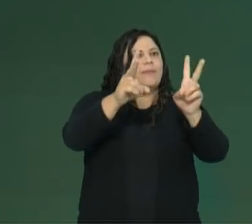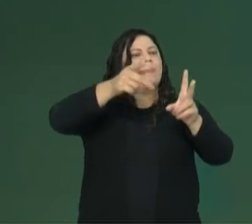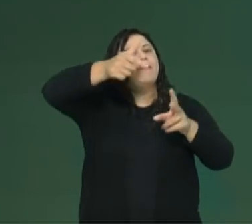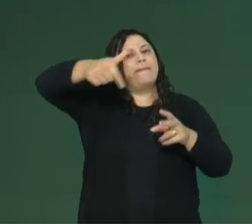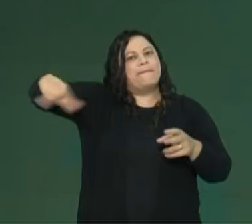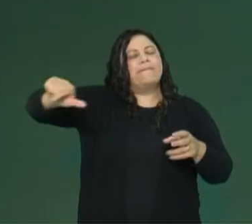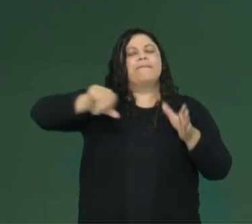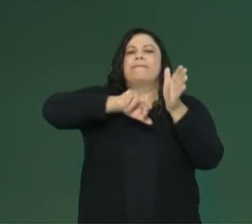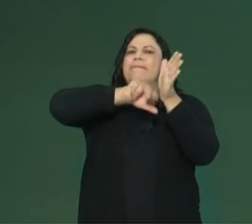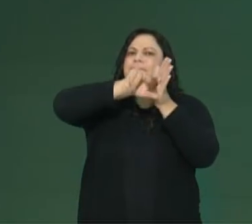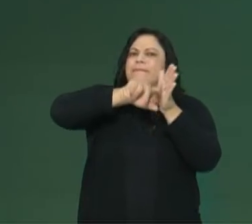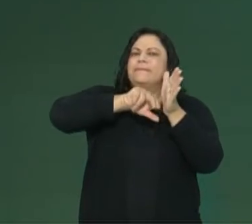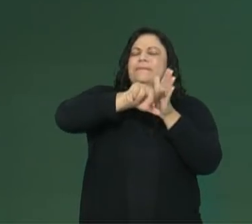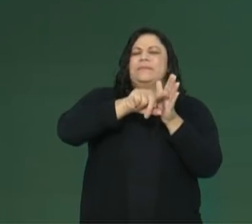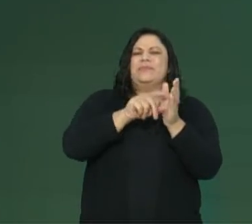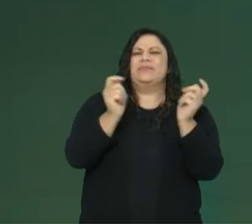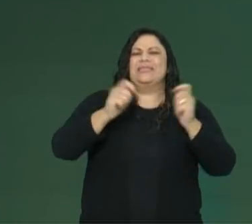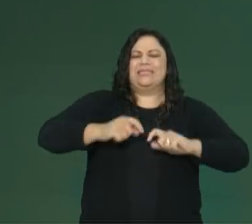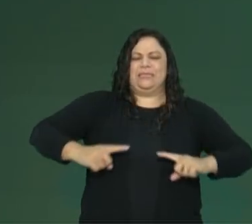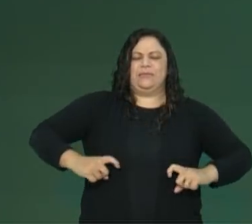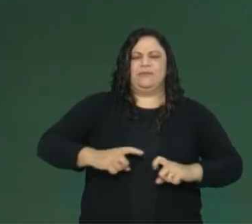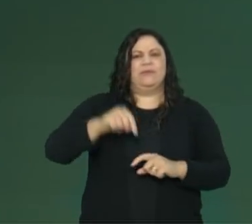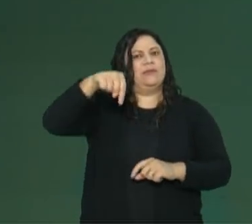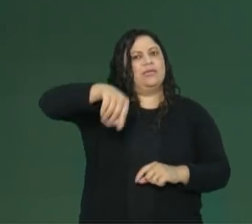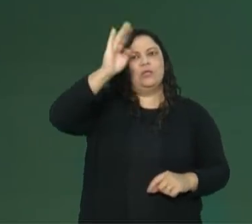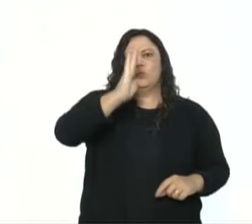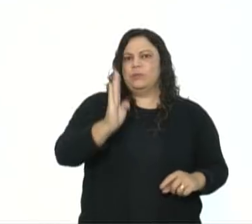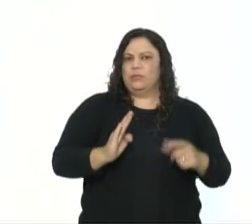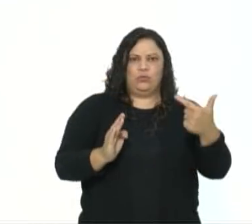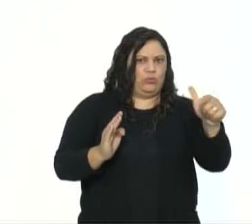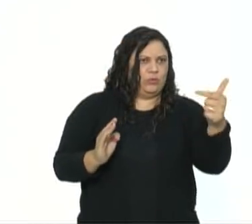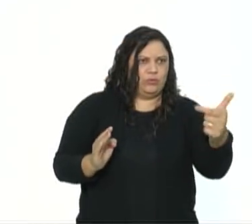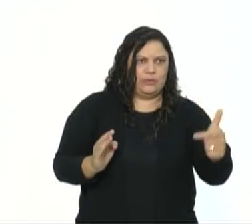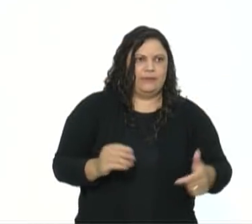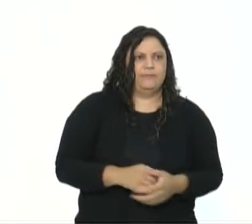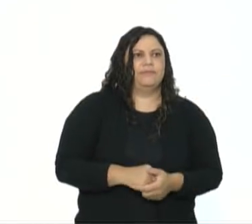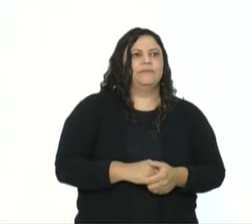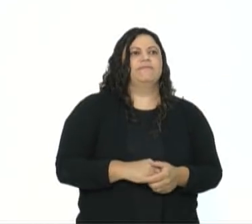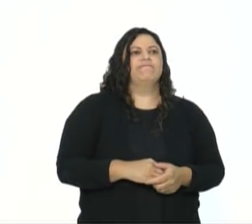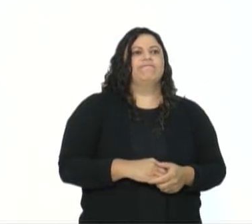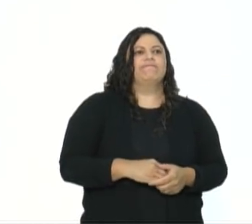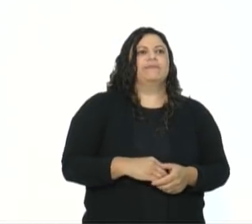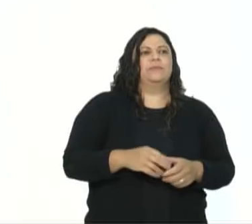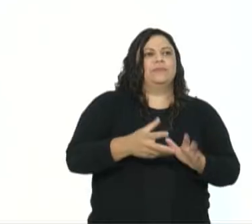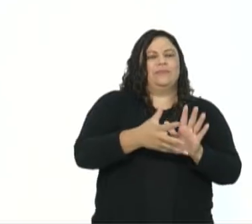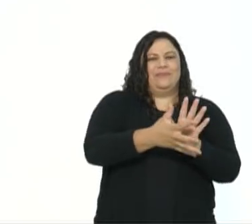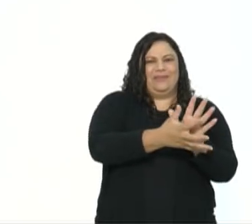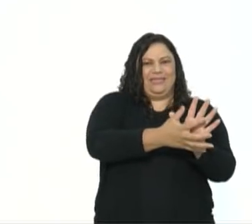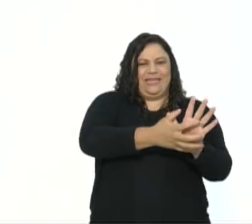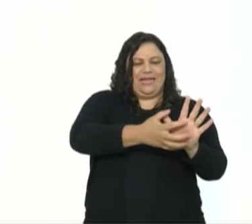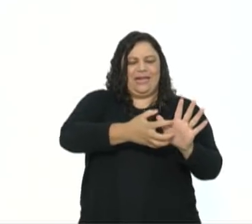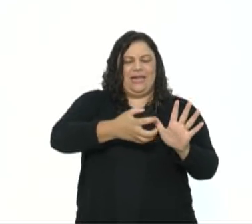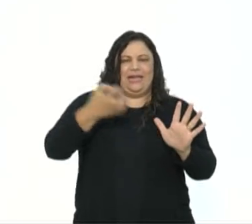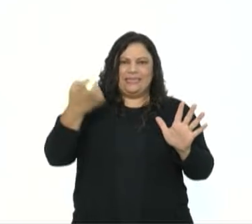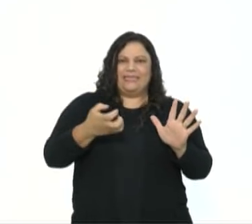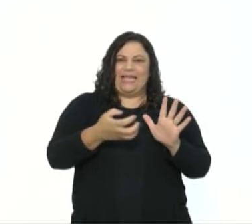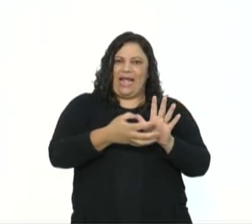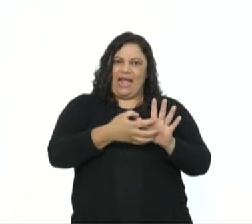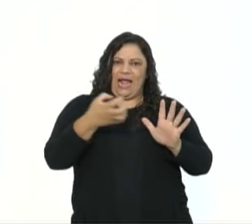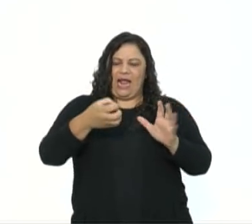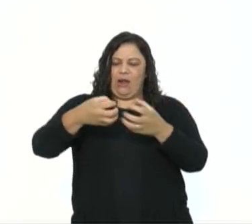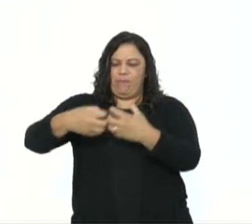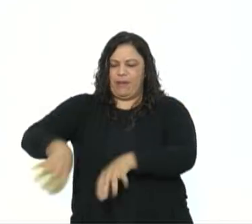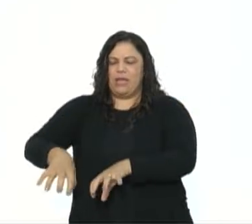duas outras verminoses graves que não tem no Brasil. Dracunculose, um verme que ele sai pela pele para botar os ovos na água,